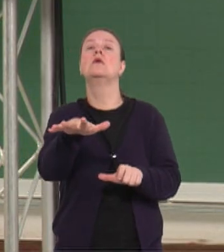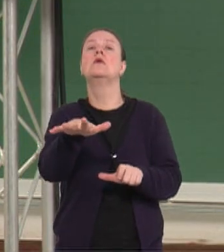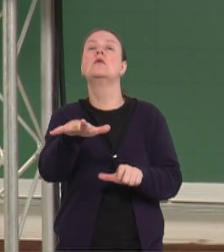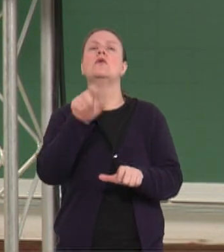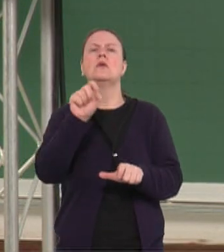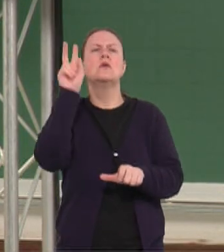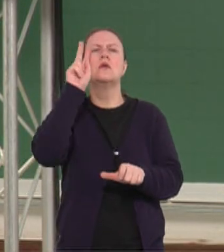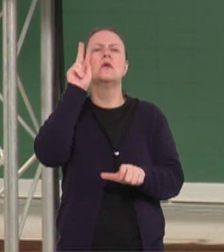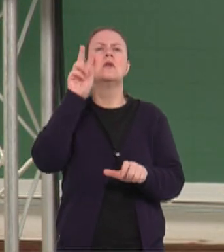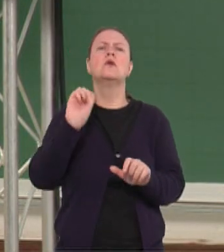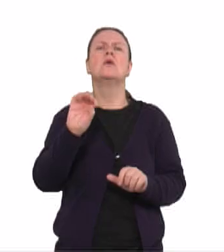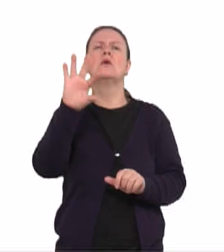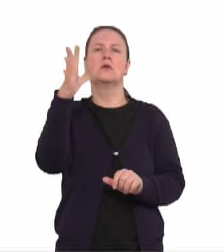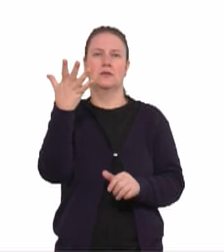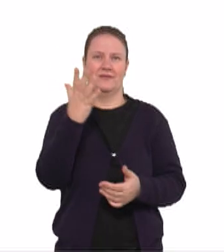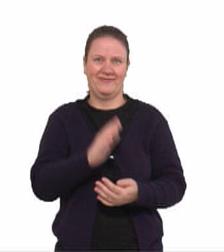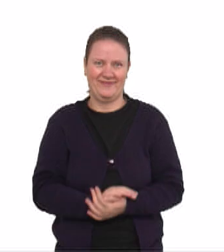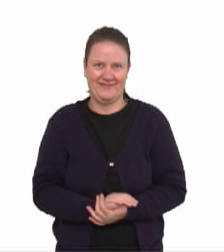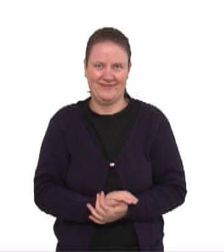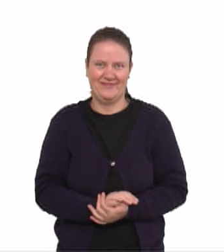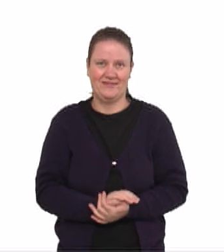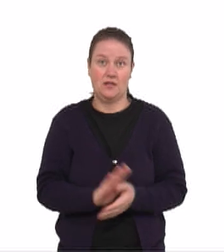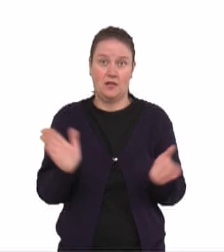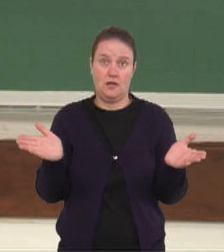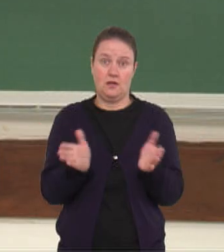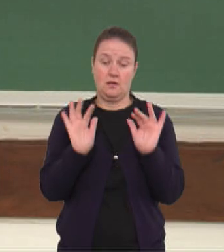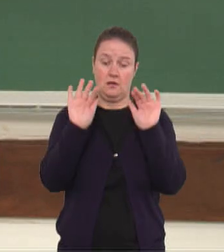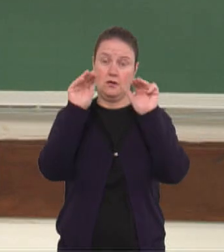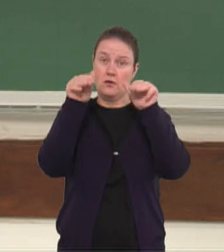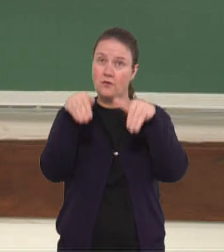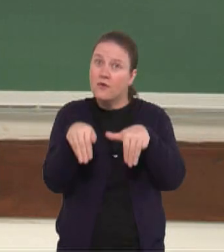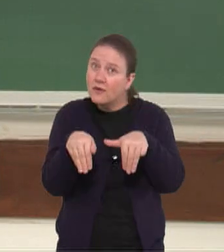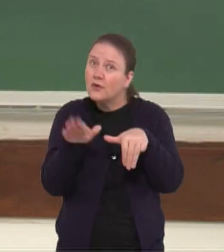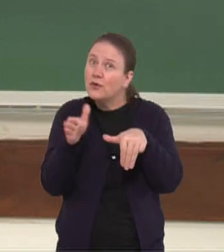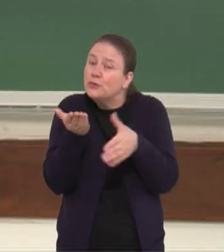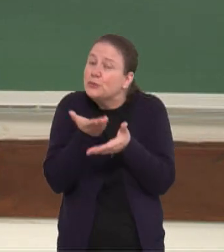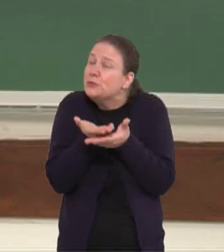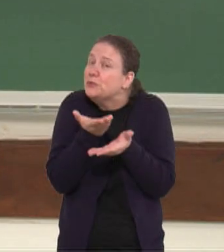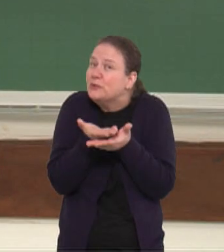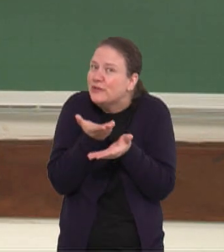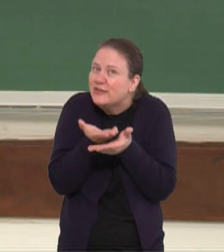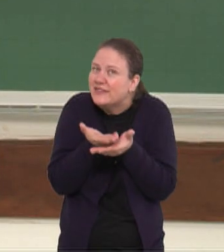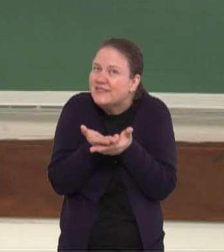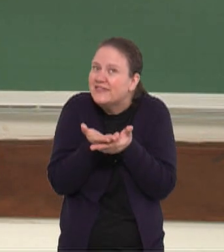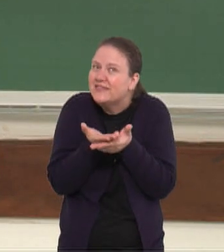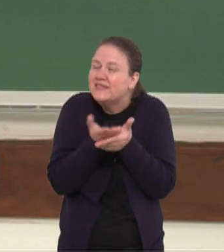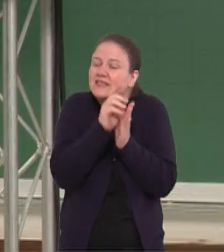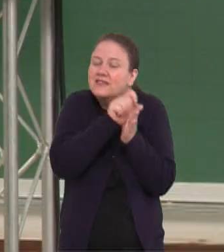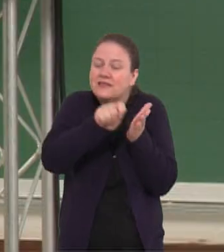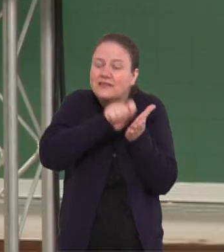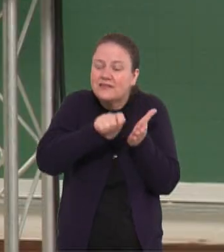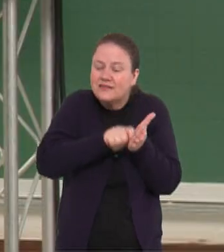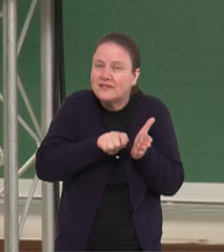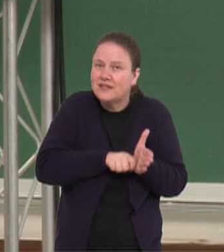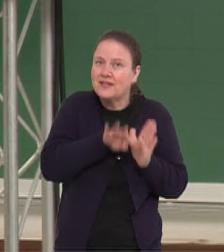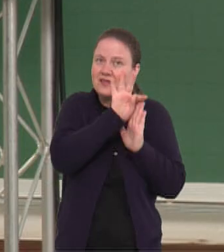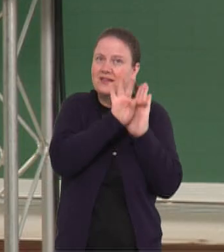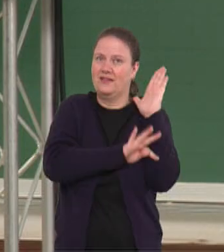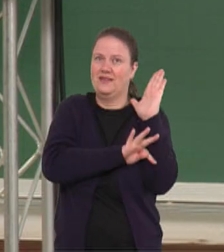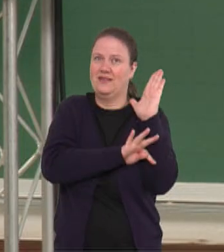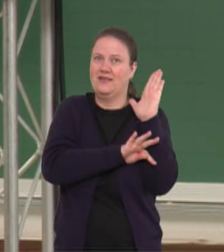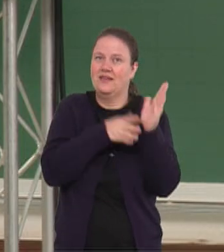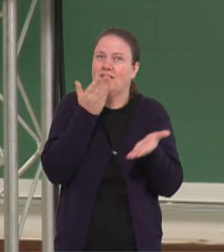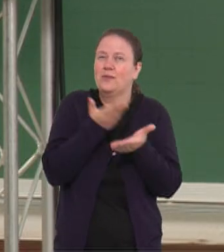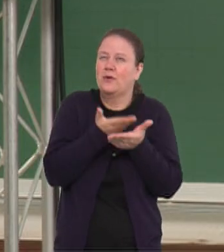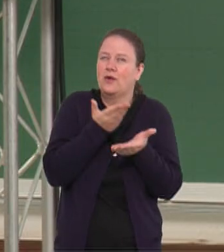né? Nós terminamos a nossa aulinha sobre reestruturação de texto e nós vamos para a